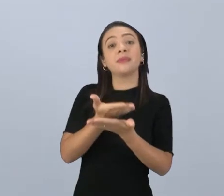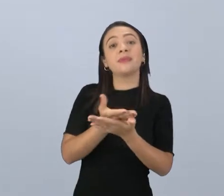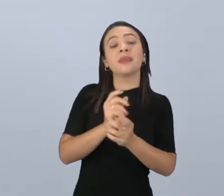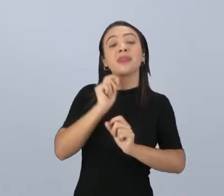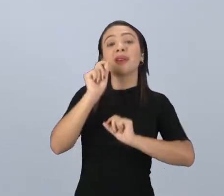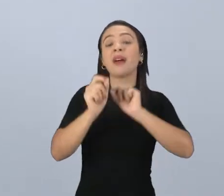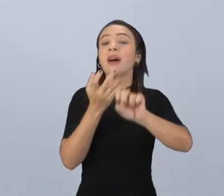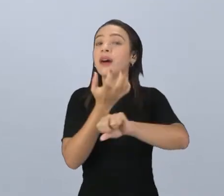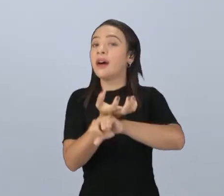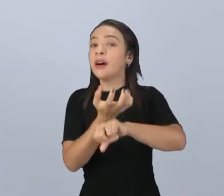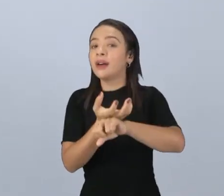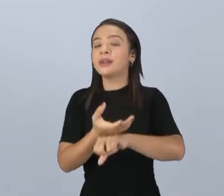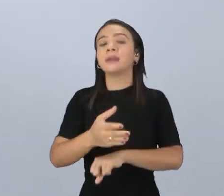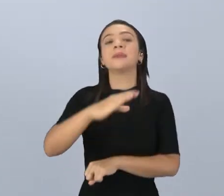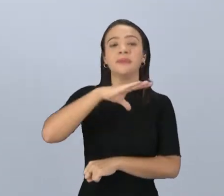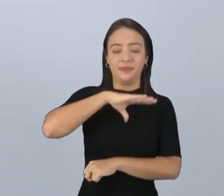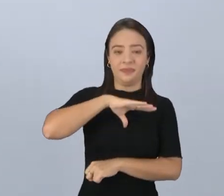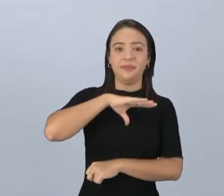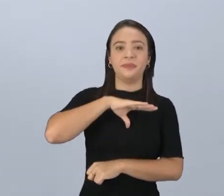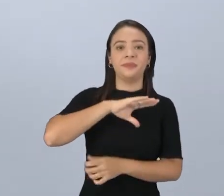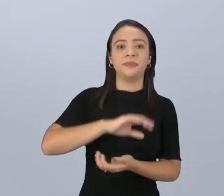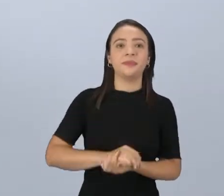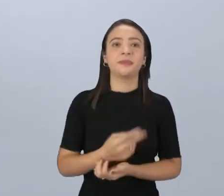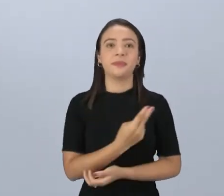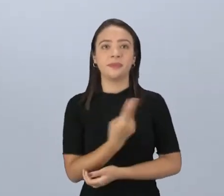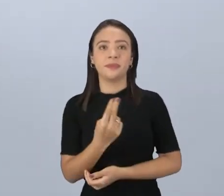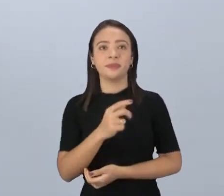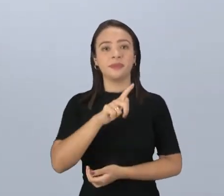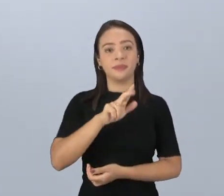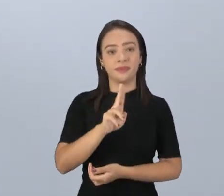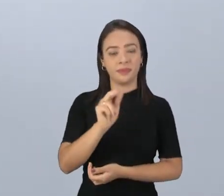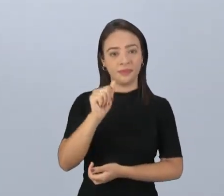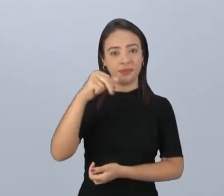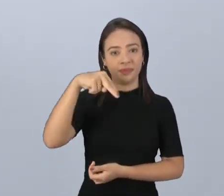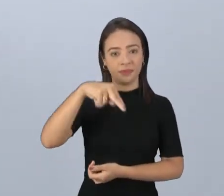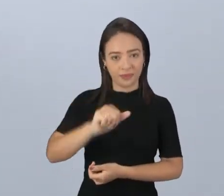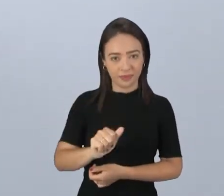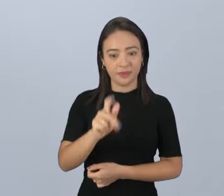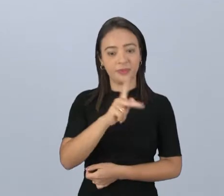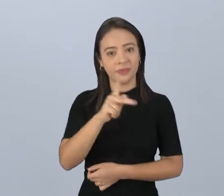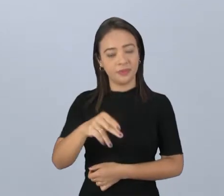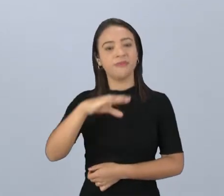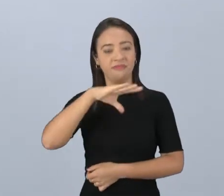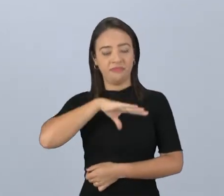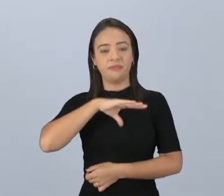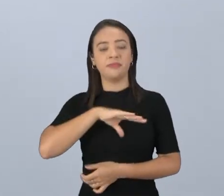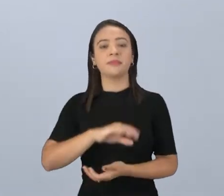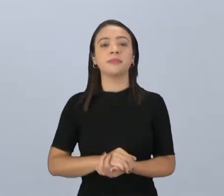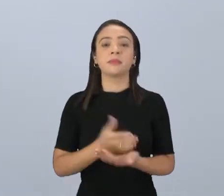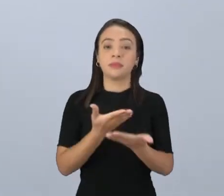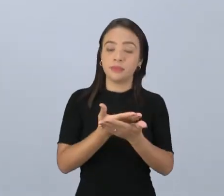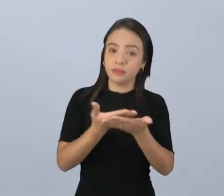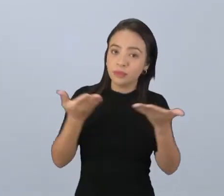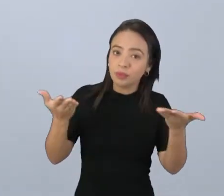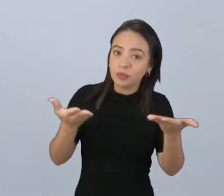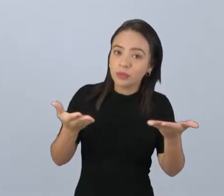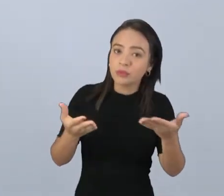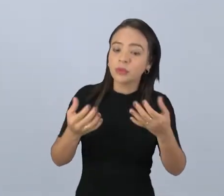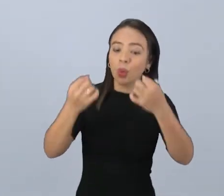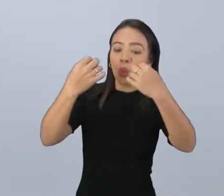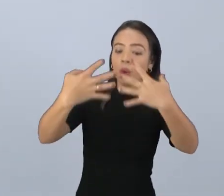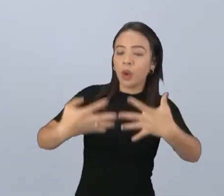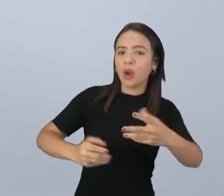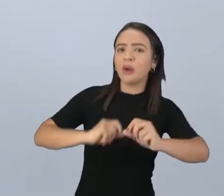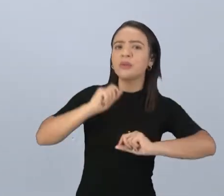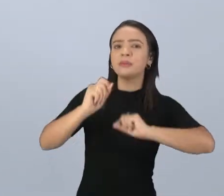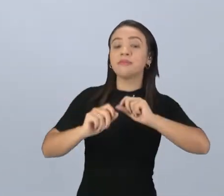componente curricular Língua Portuguesa. Eu me chamo Luana, professora de Língua Portuguesa. Na aula de hoje, iremos falar sobre